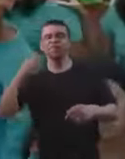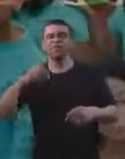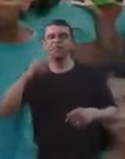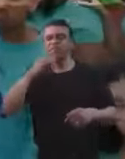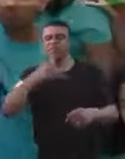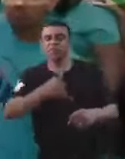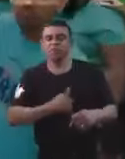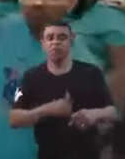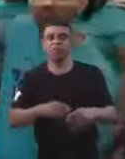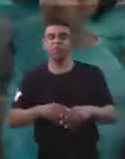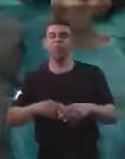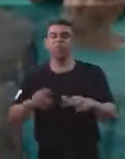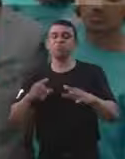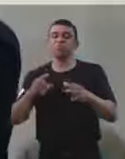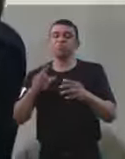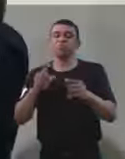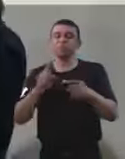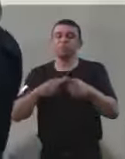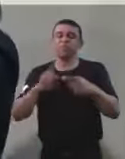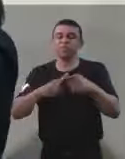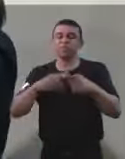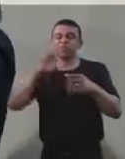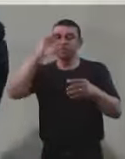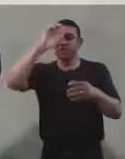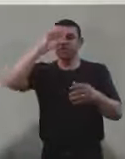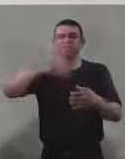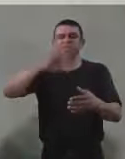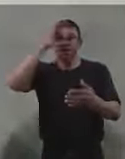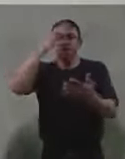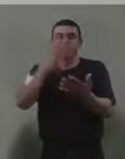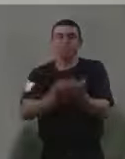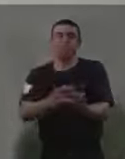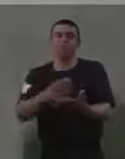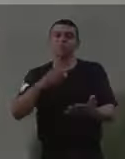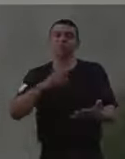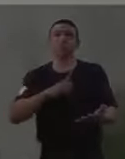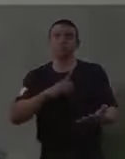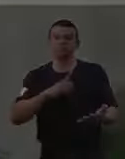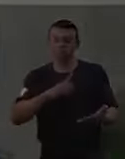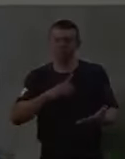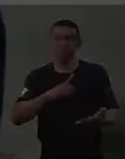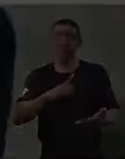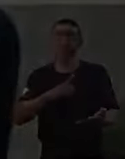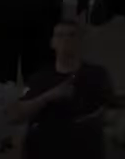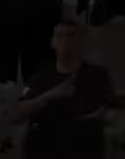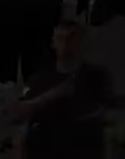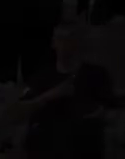manifestado e Ele te diz: meu Espírito está em ti.